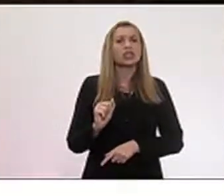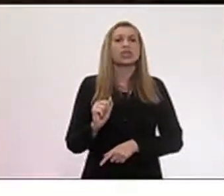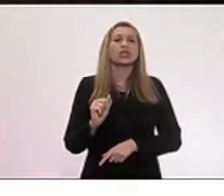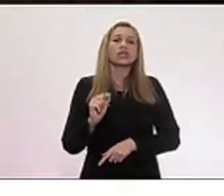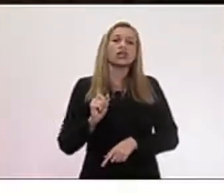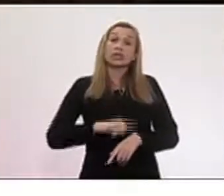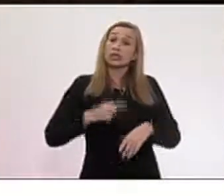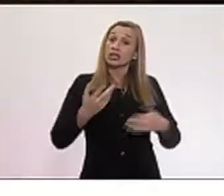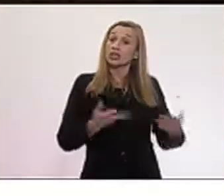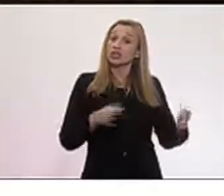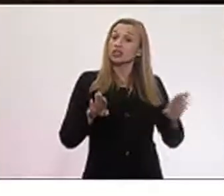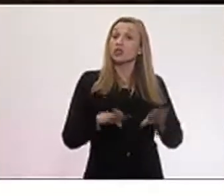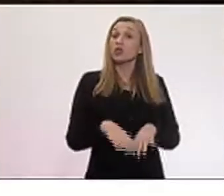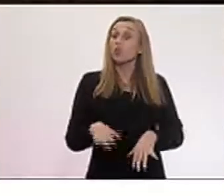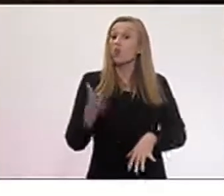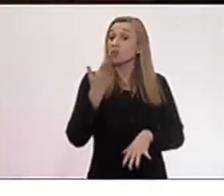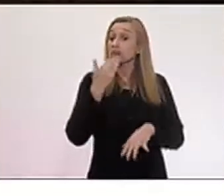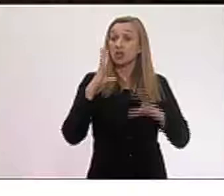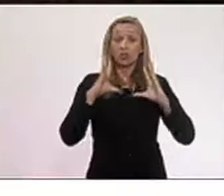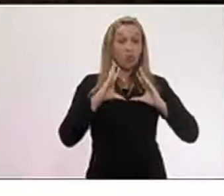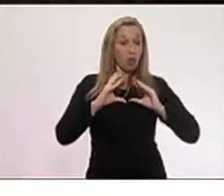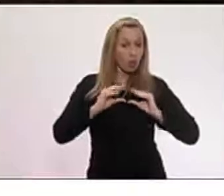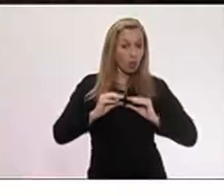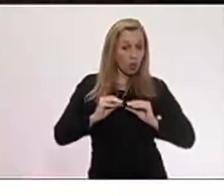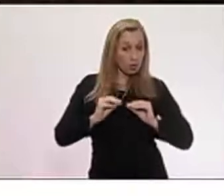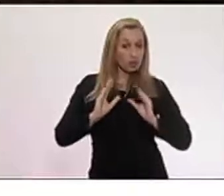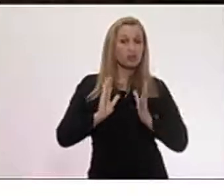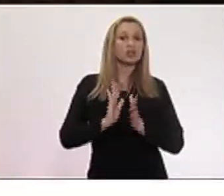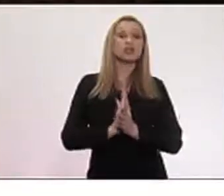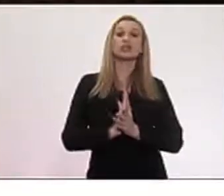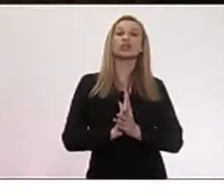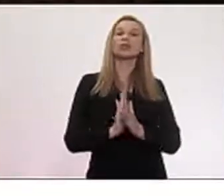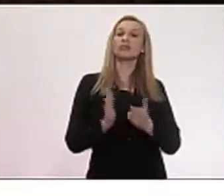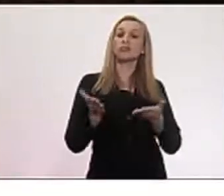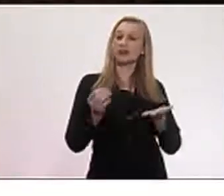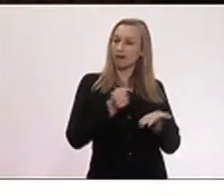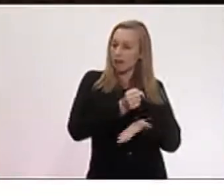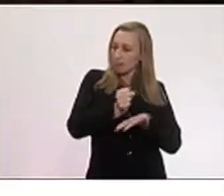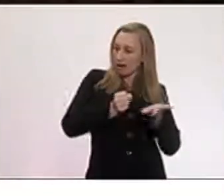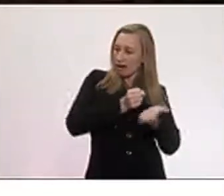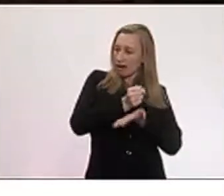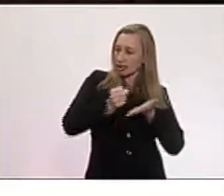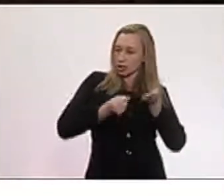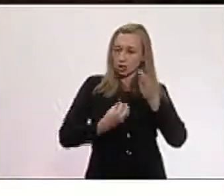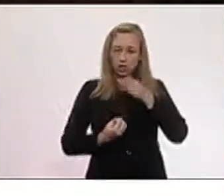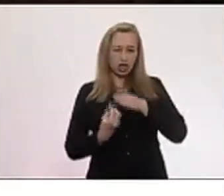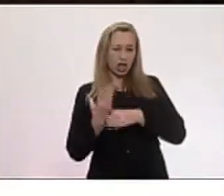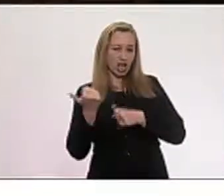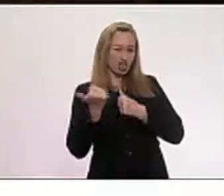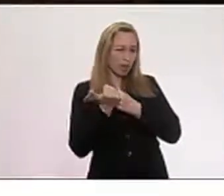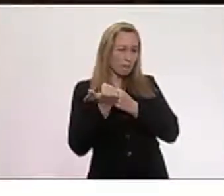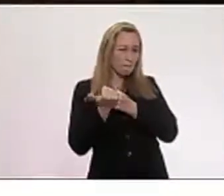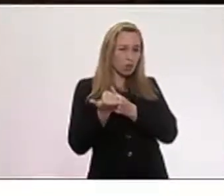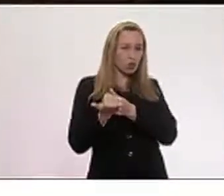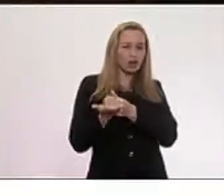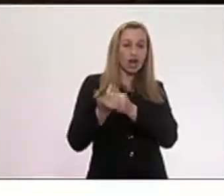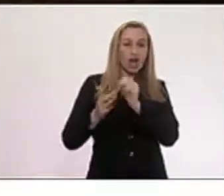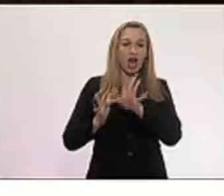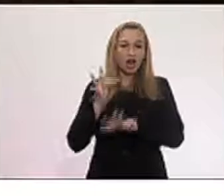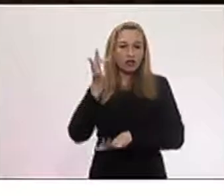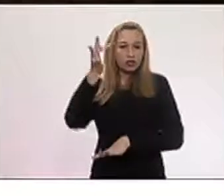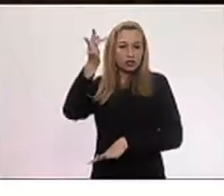nesse jantar, que seria para criar uma base de apoio à